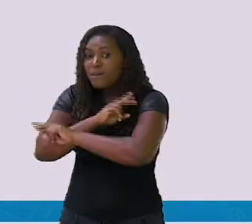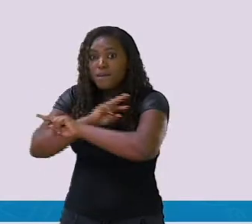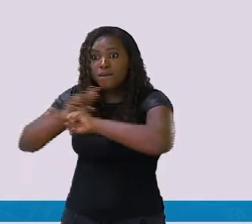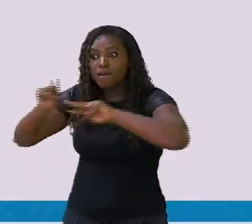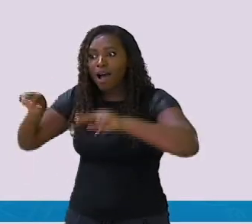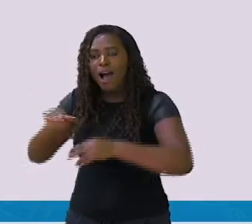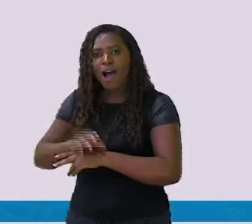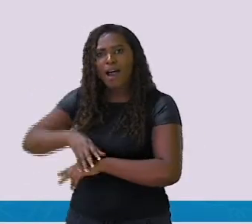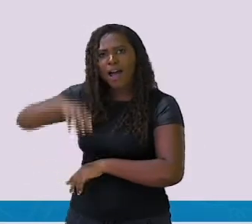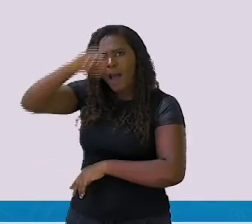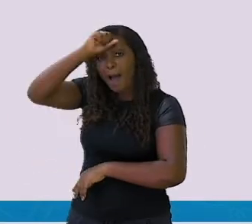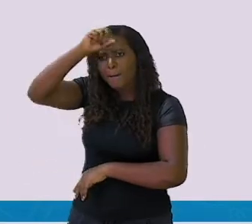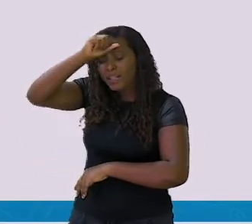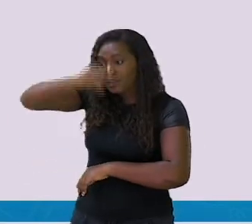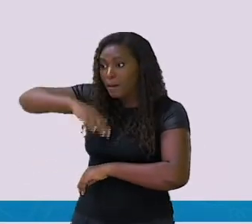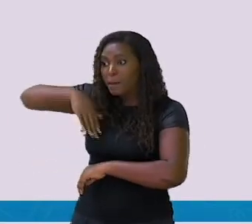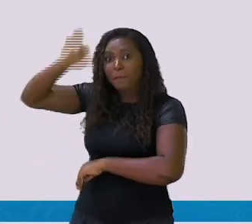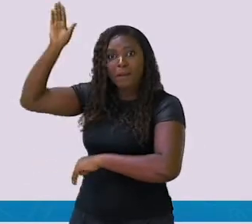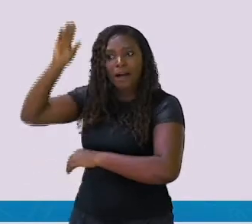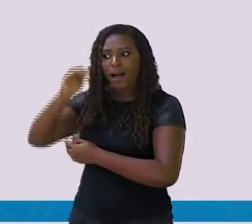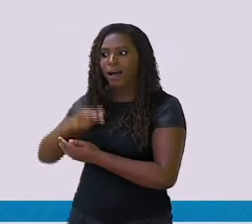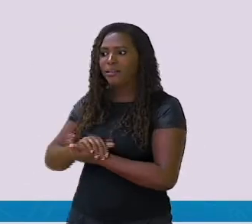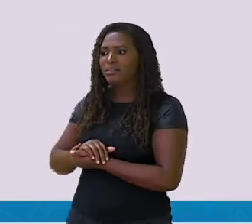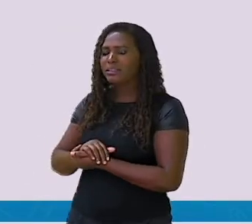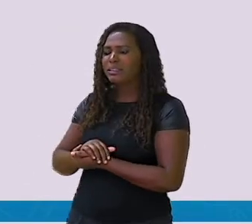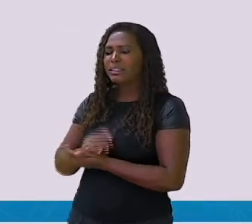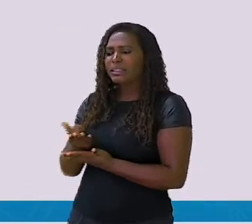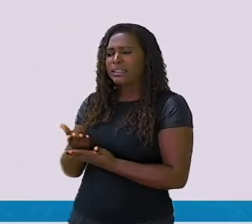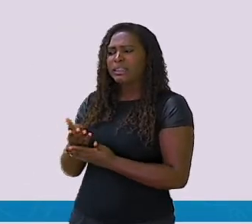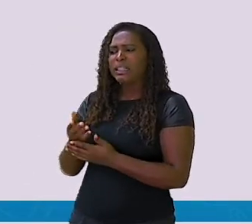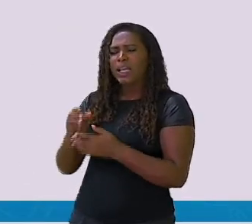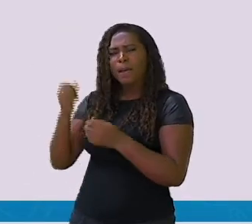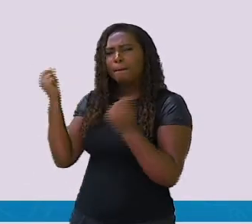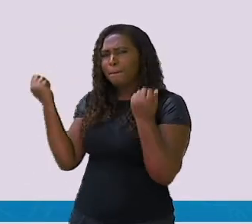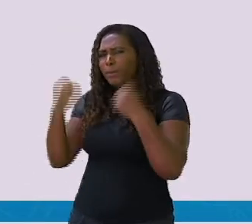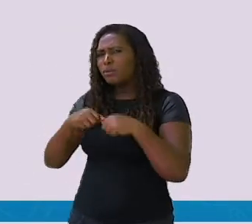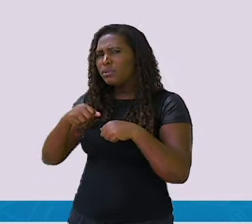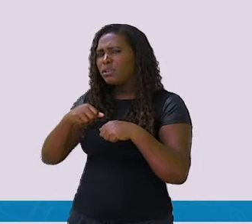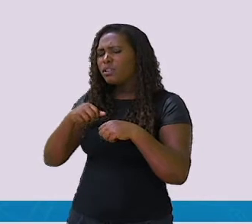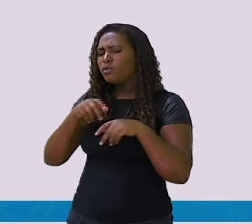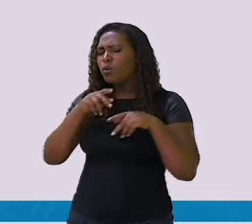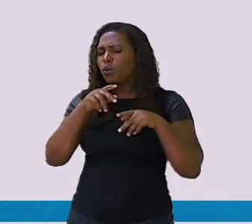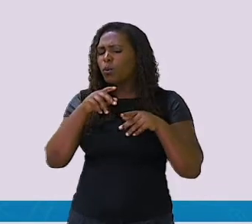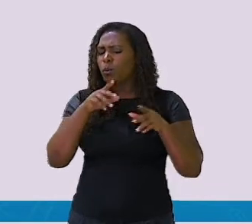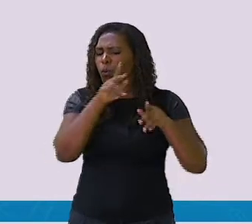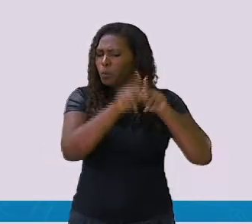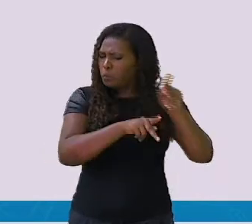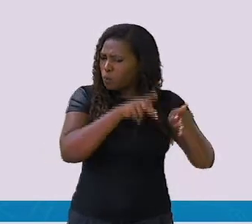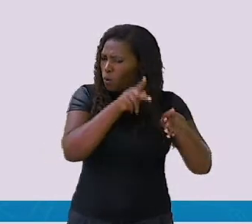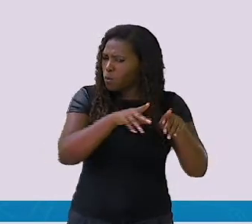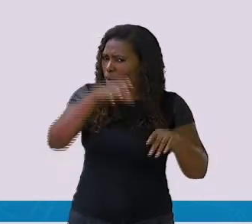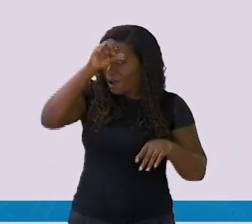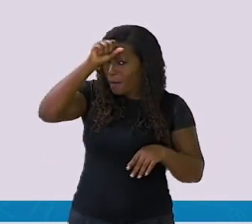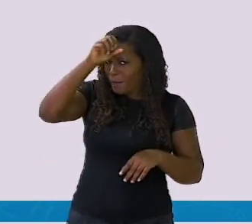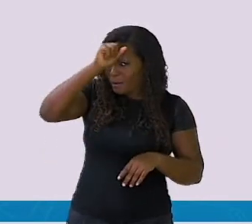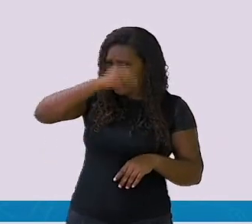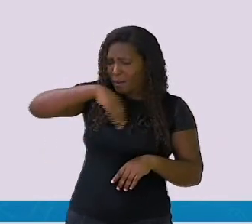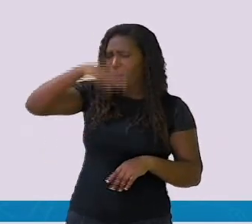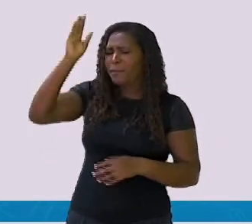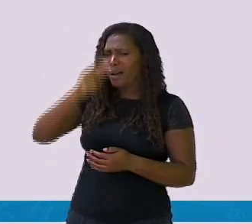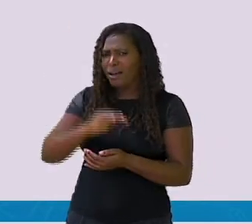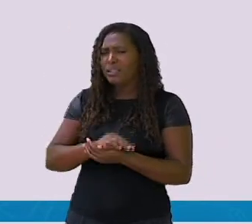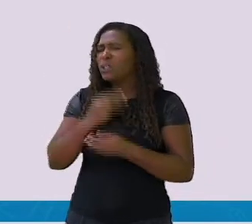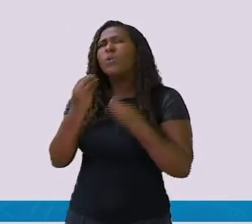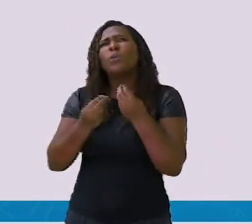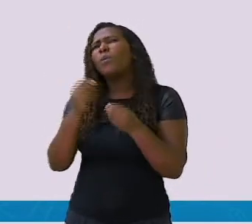aprender, poderiam entender um pouco mais sobre aquele assunto. E aí começou a se aparecer então essa ideia